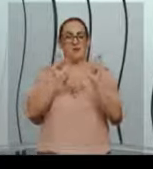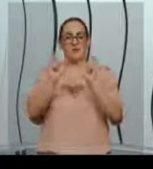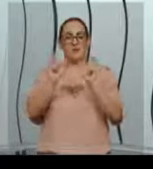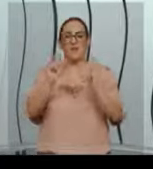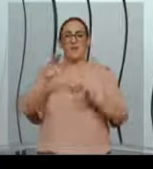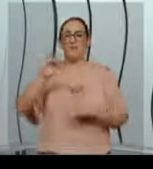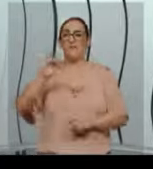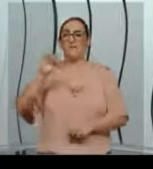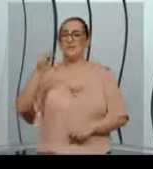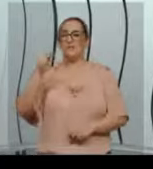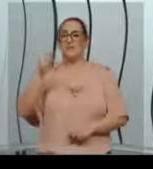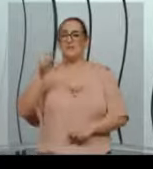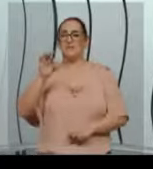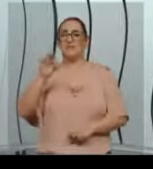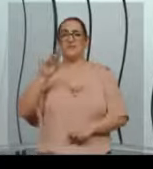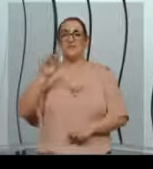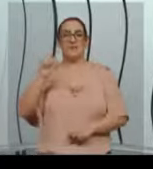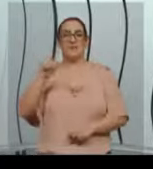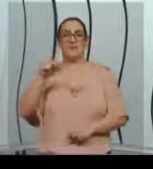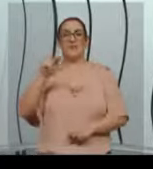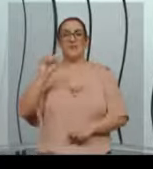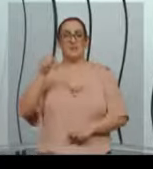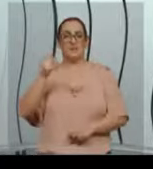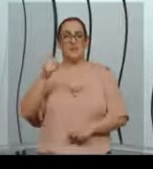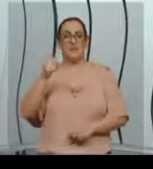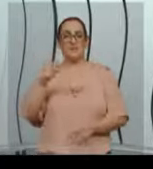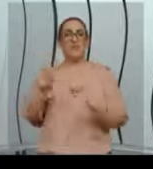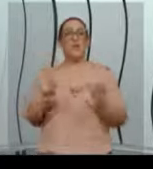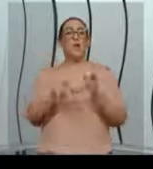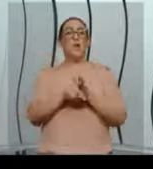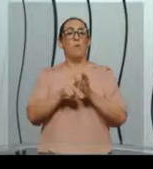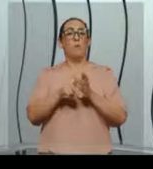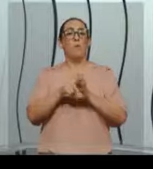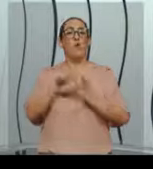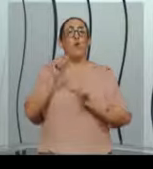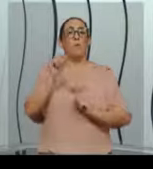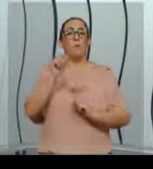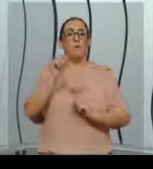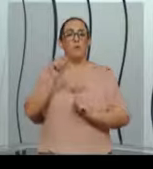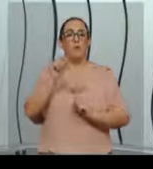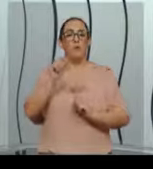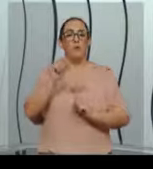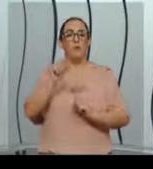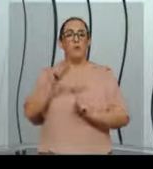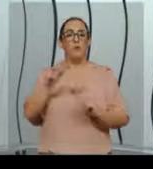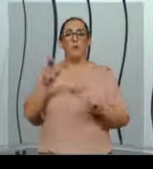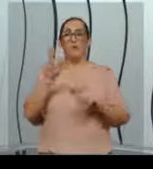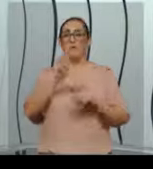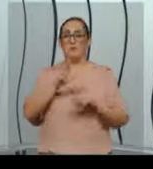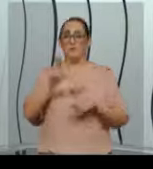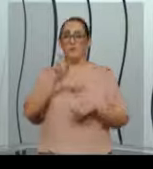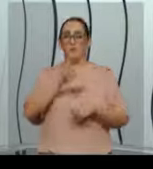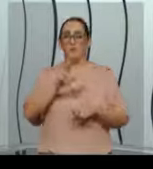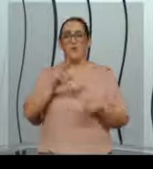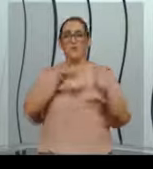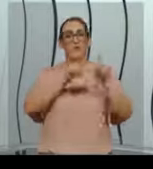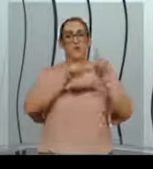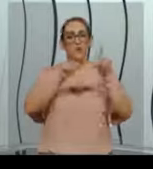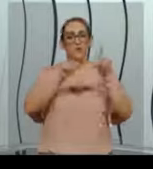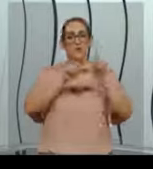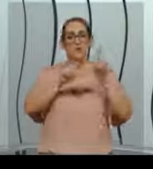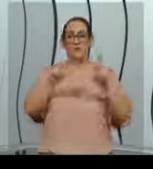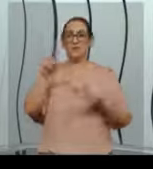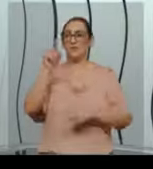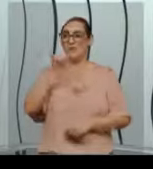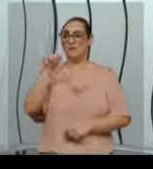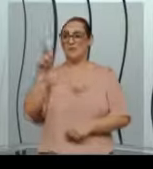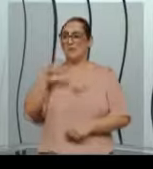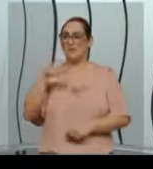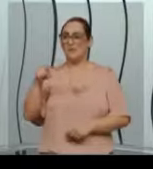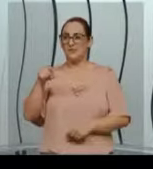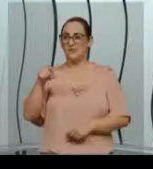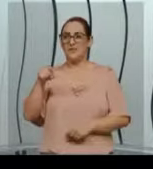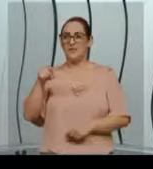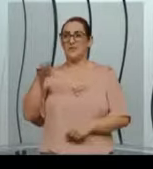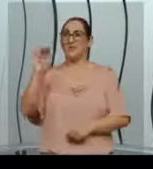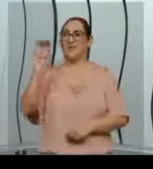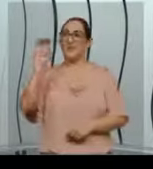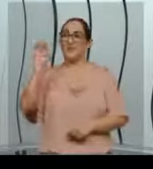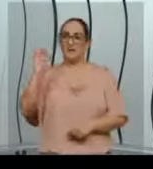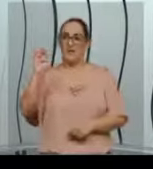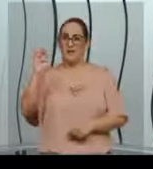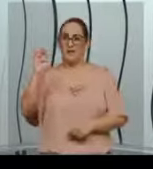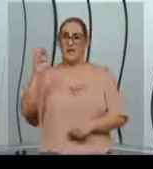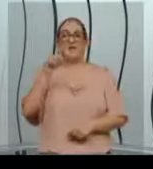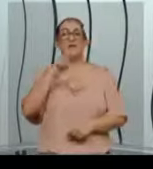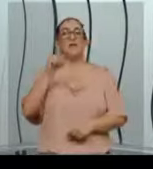Z de junto. Então, Z vai ser junto, de juntinho.